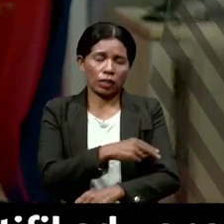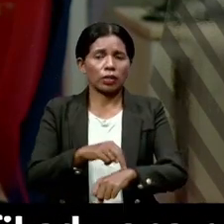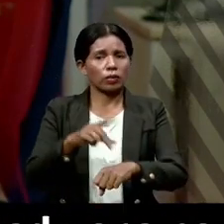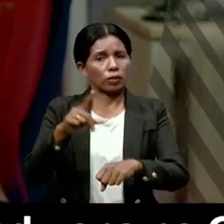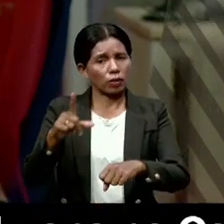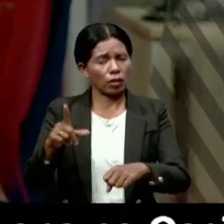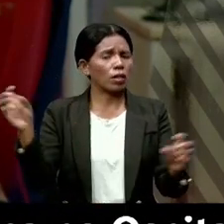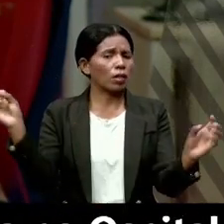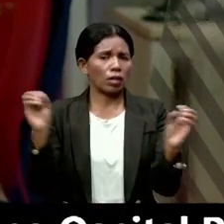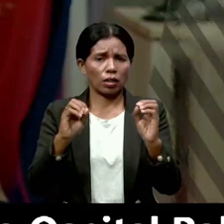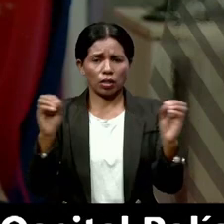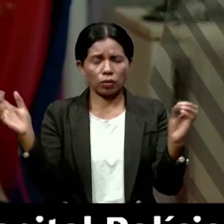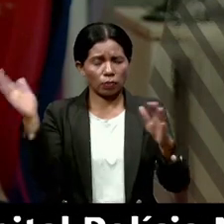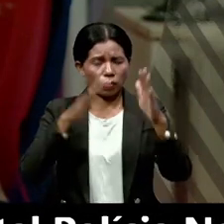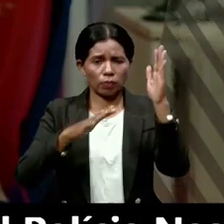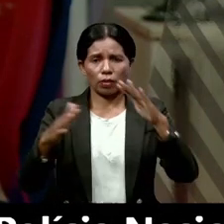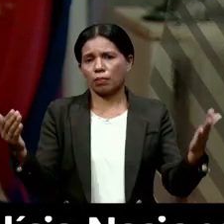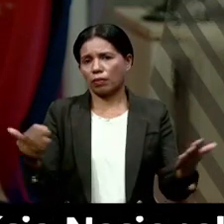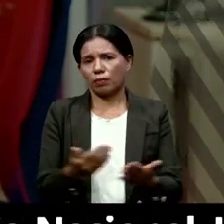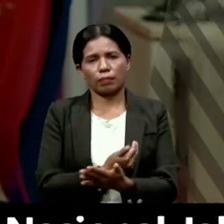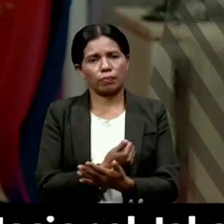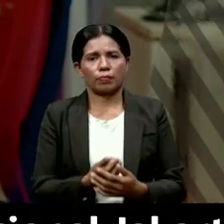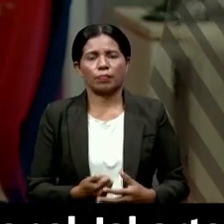hoje problema FOM.